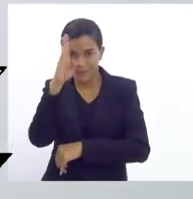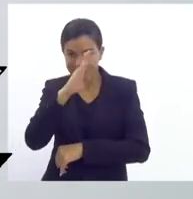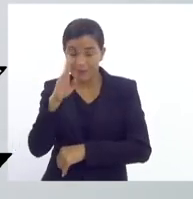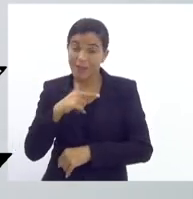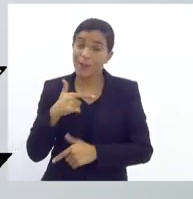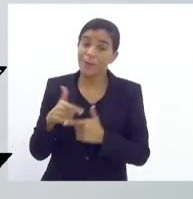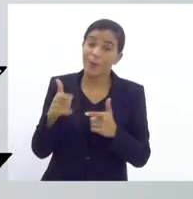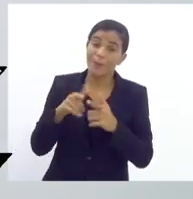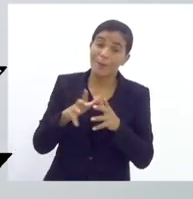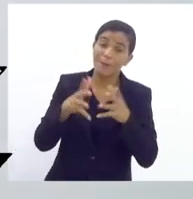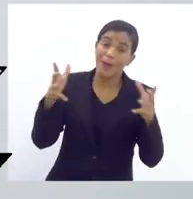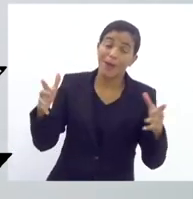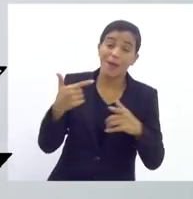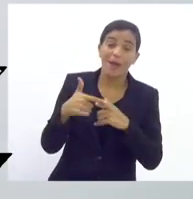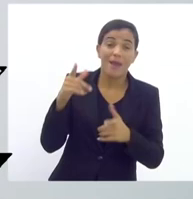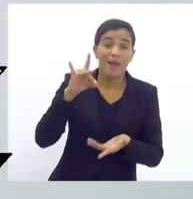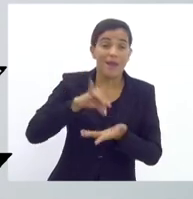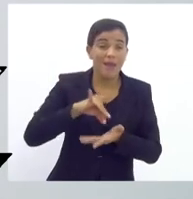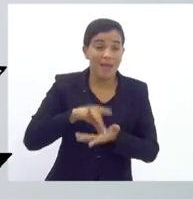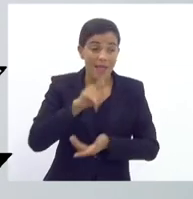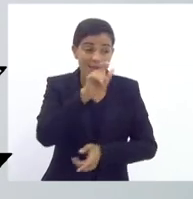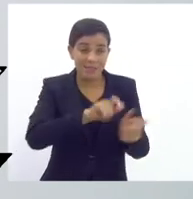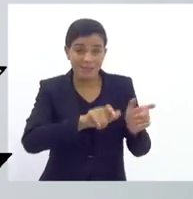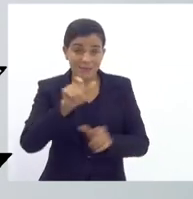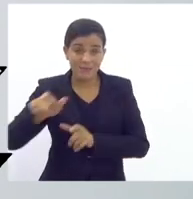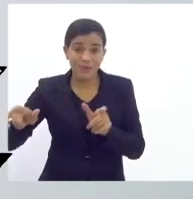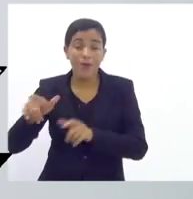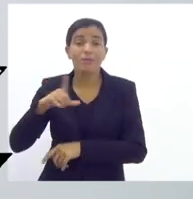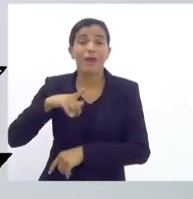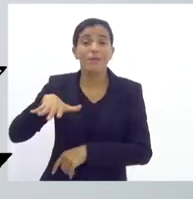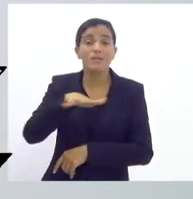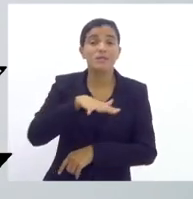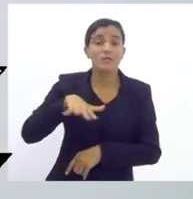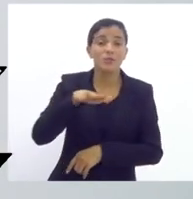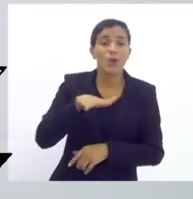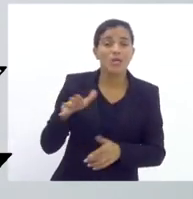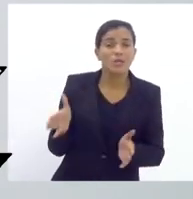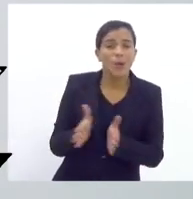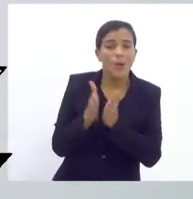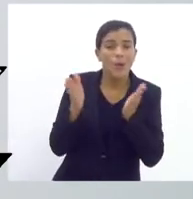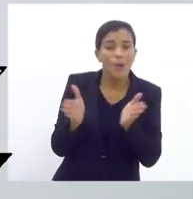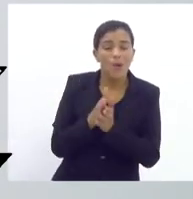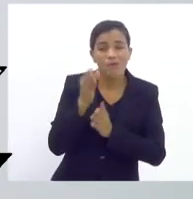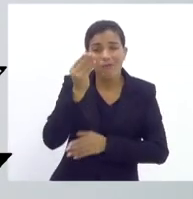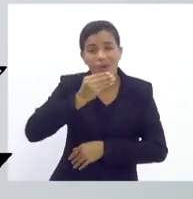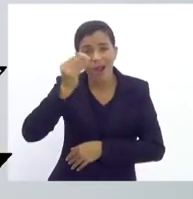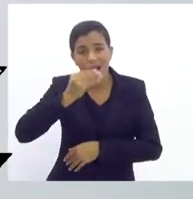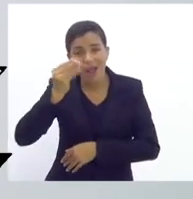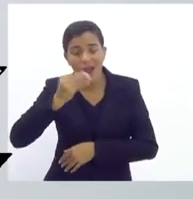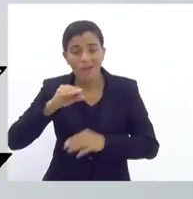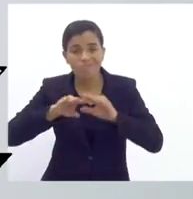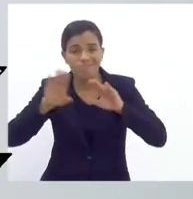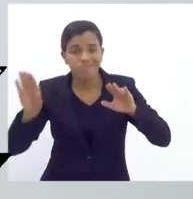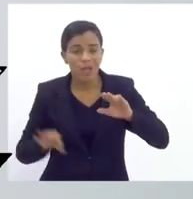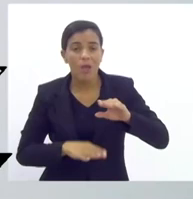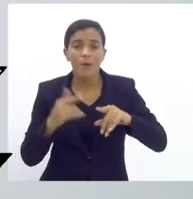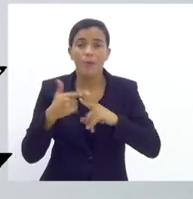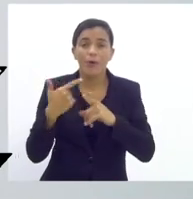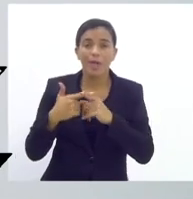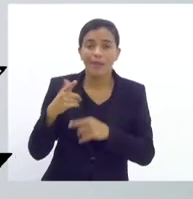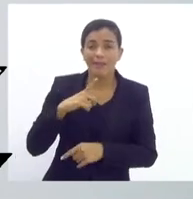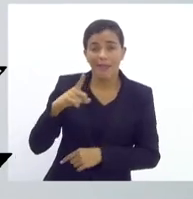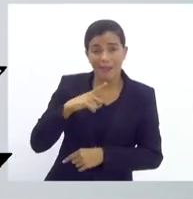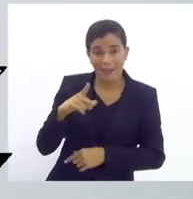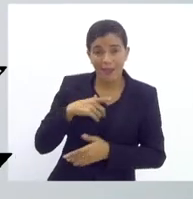maior porque na realidade essas pessoas ainda estão numa situação de vulnerabilidade mais drástica porque normalmente